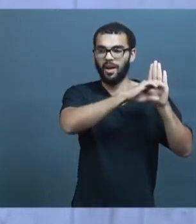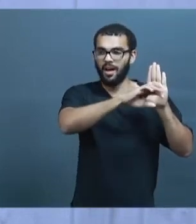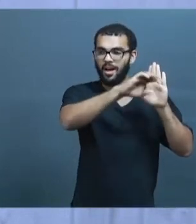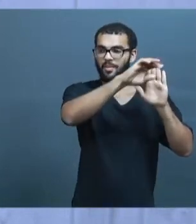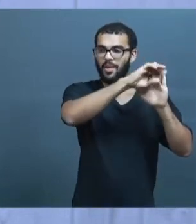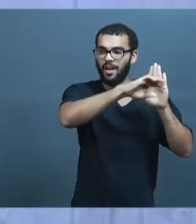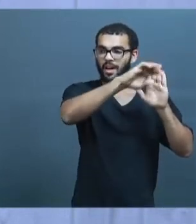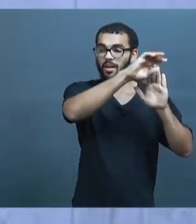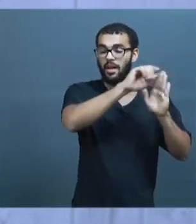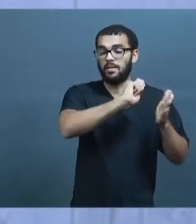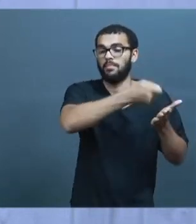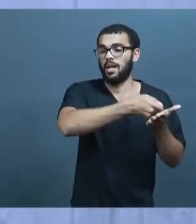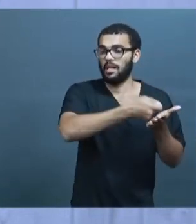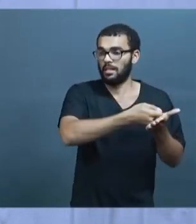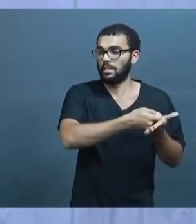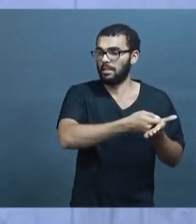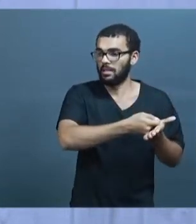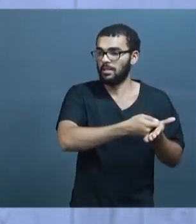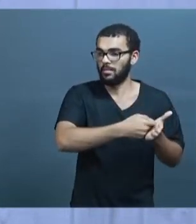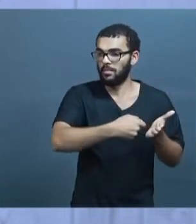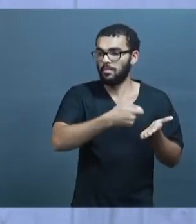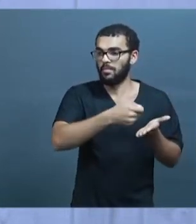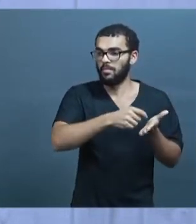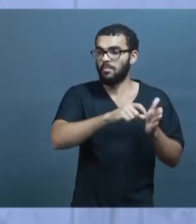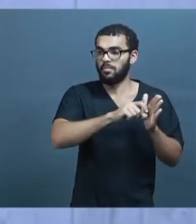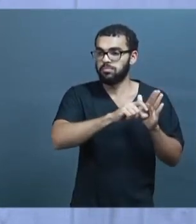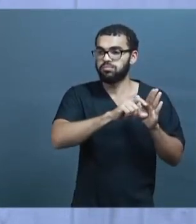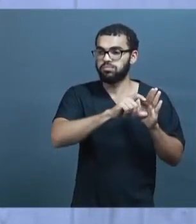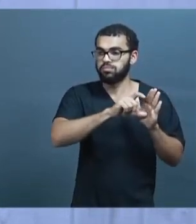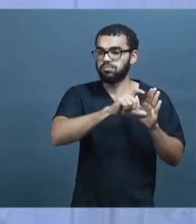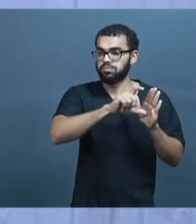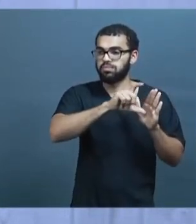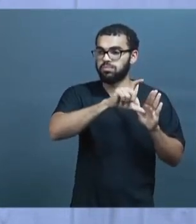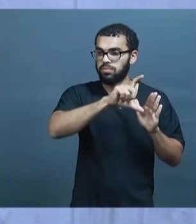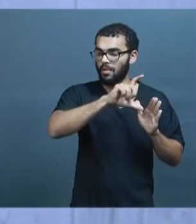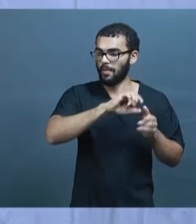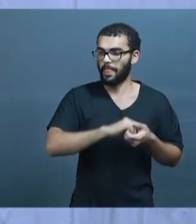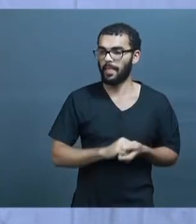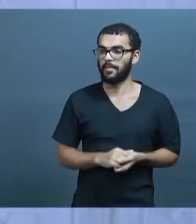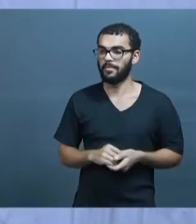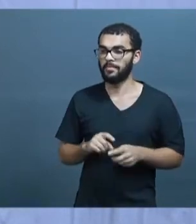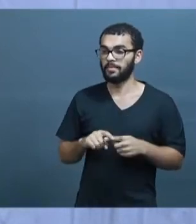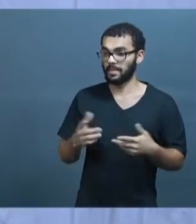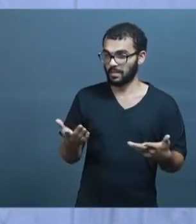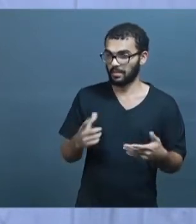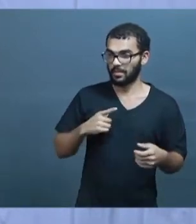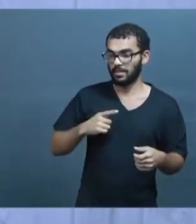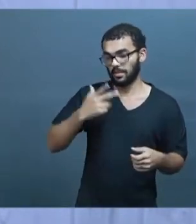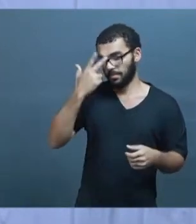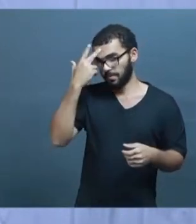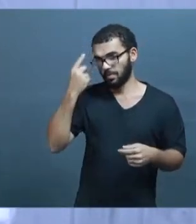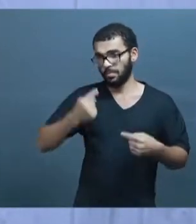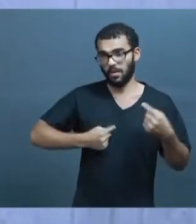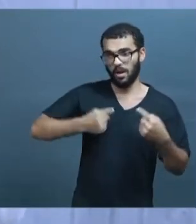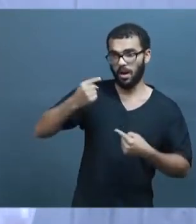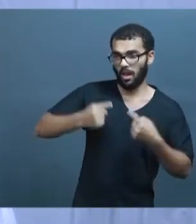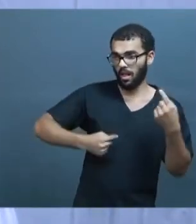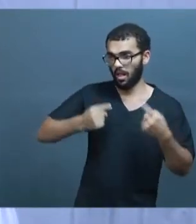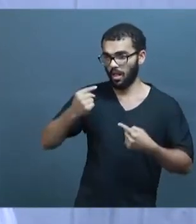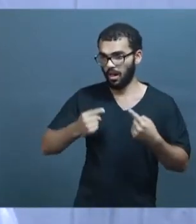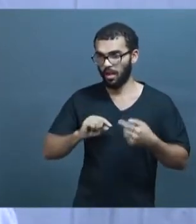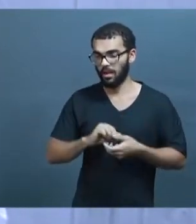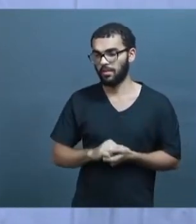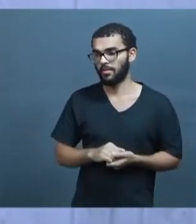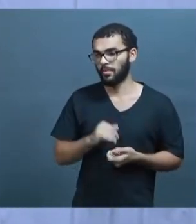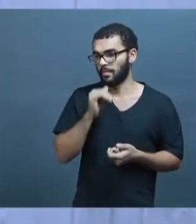tributação mais alta. Talvez esse seja o grande ponto aqui, né, que esteja gerando toda a polêmica. Bom, primeiro, os recortes